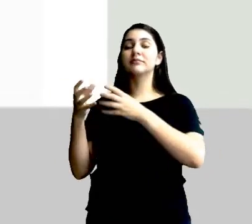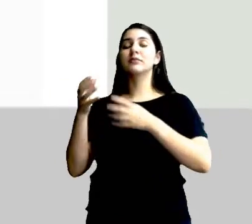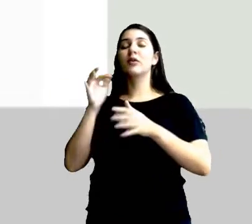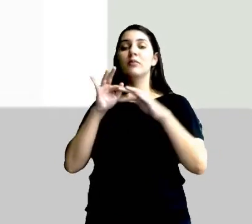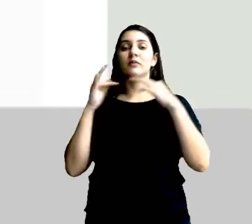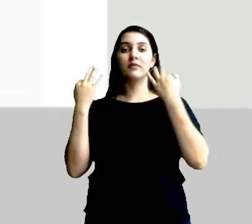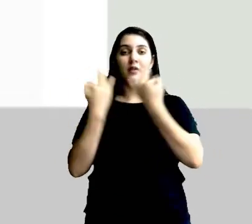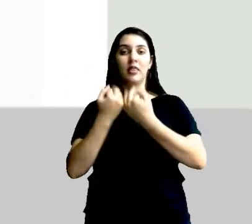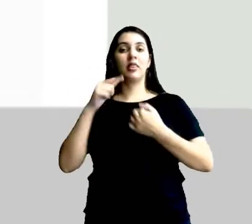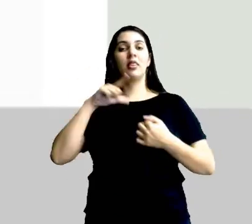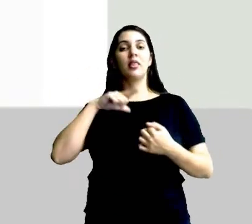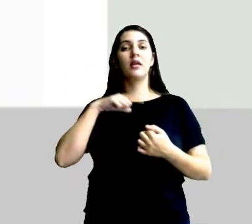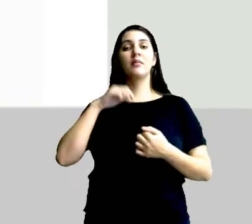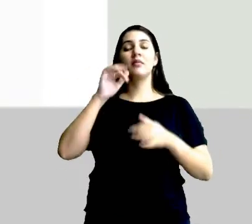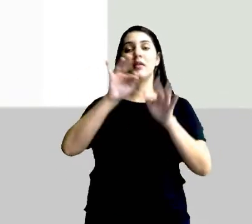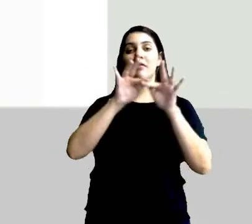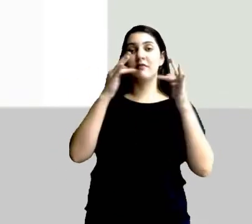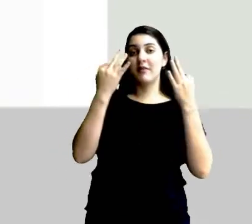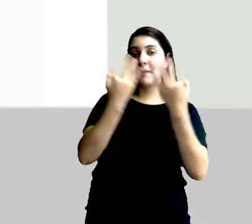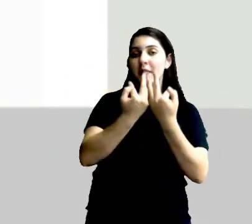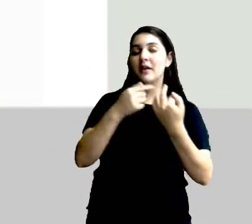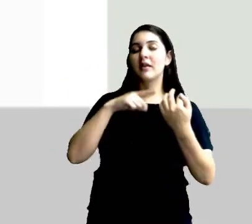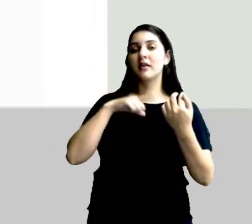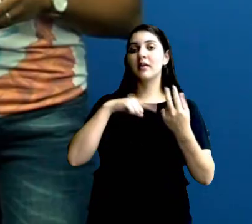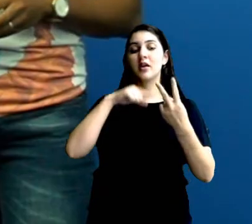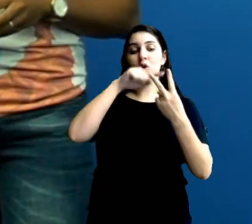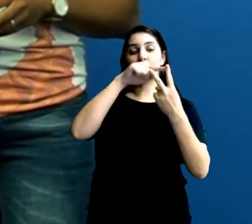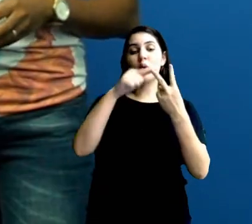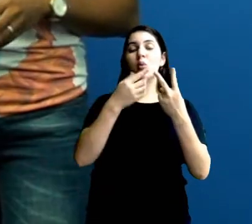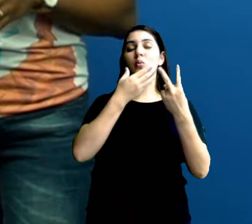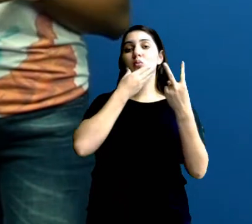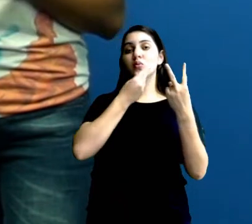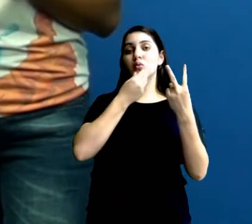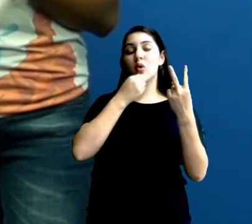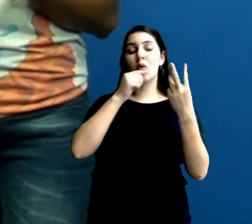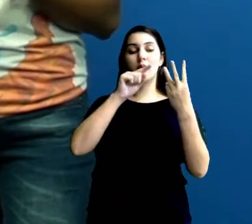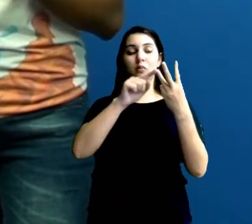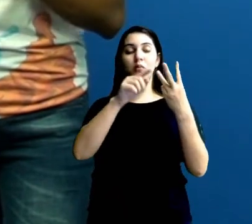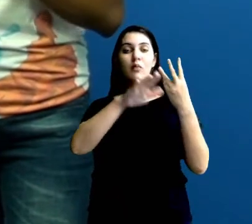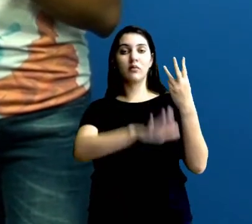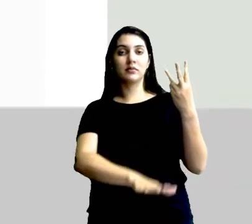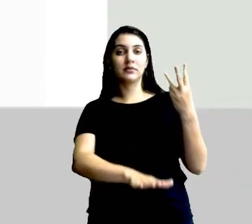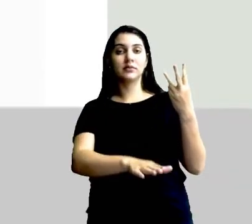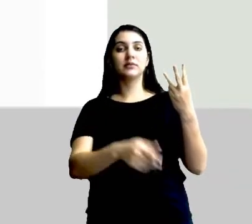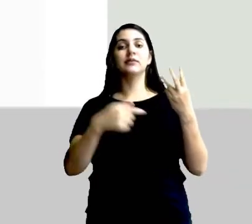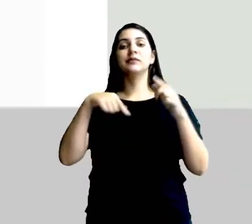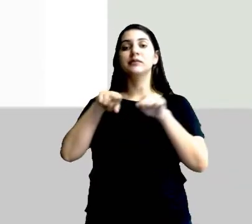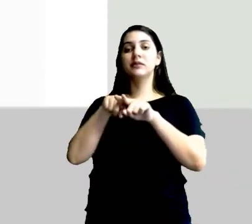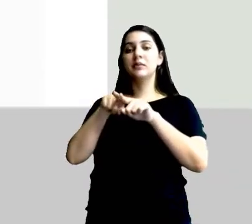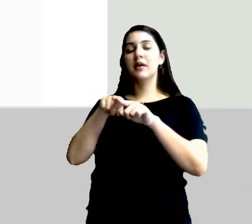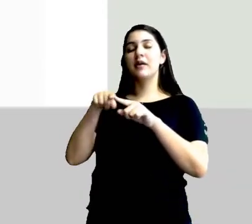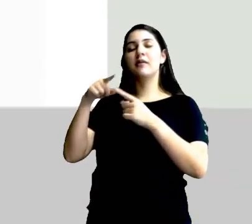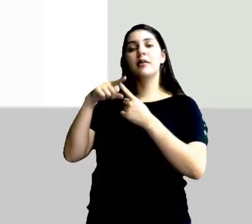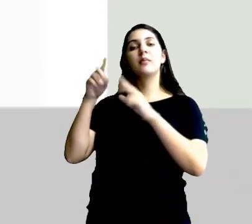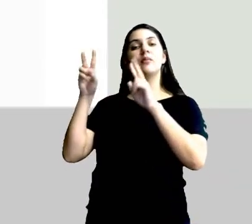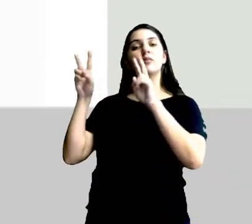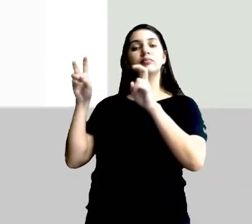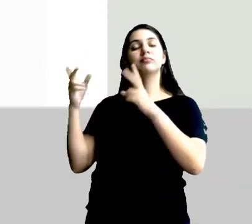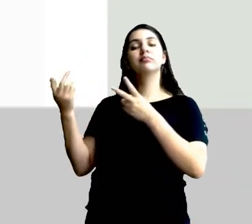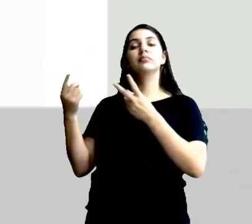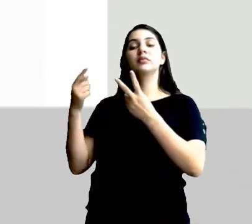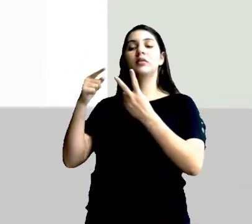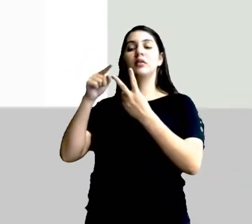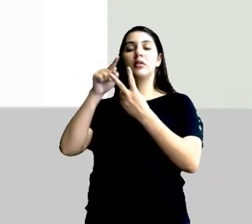vemos a imagem, temos a família composta por 2 homens e uma criança. Temos também o tipo de família aí,